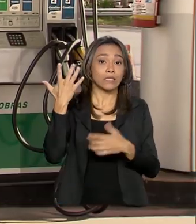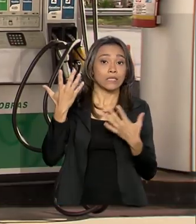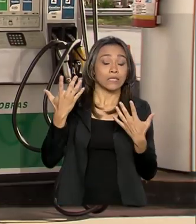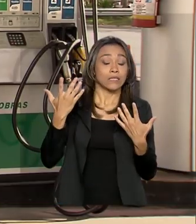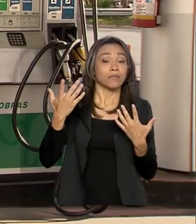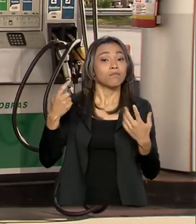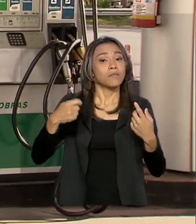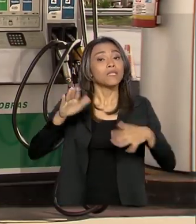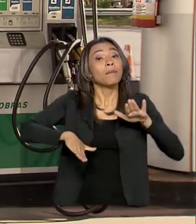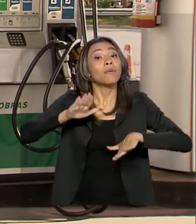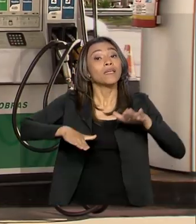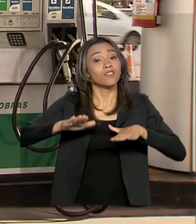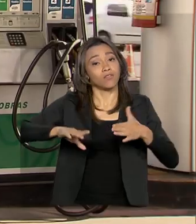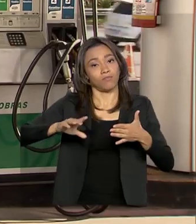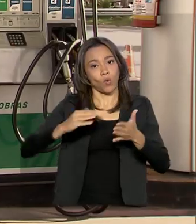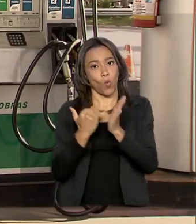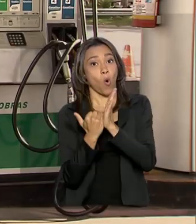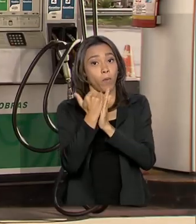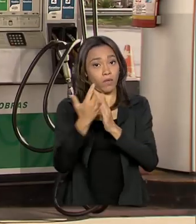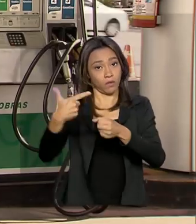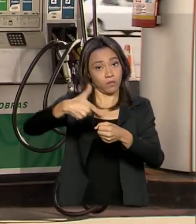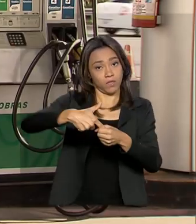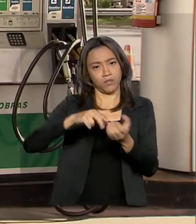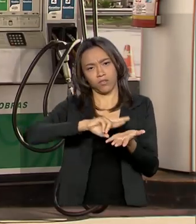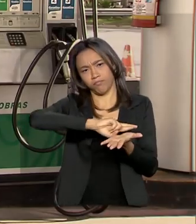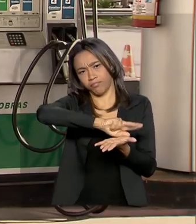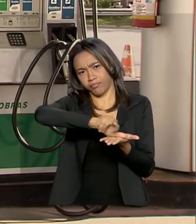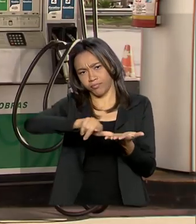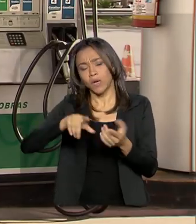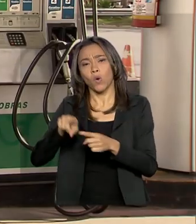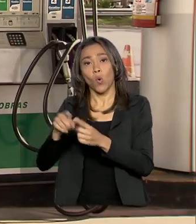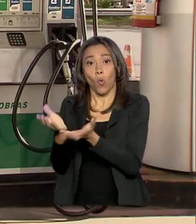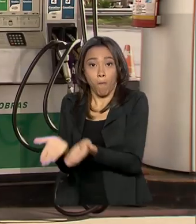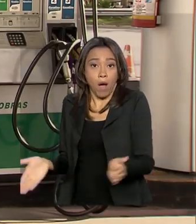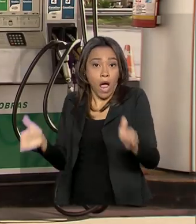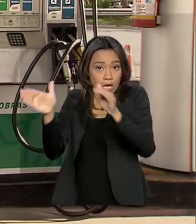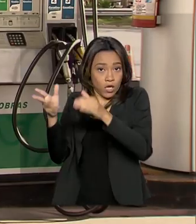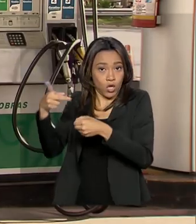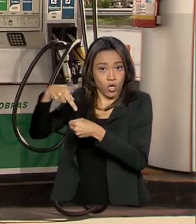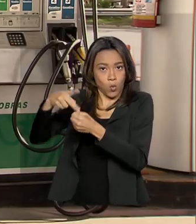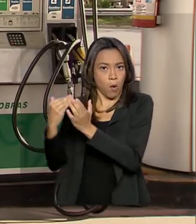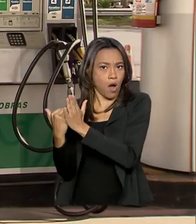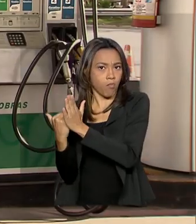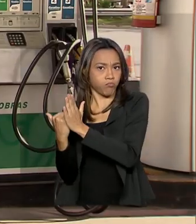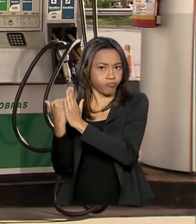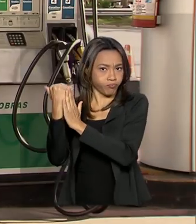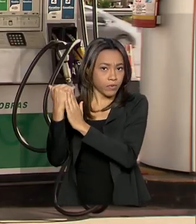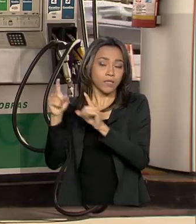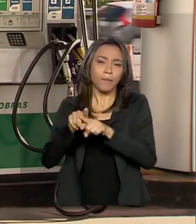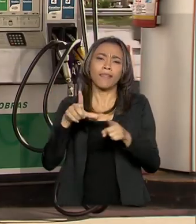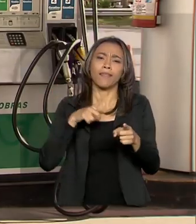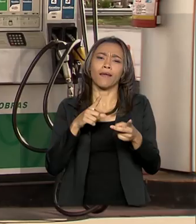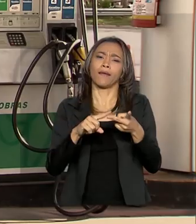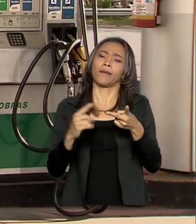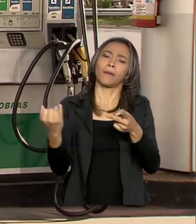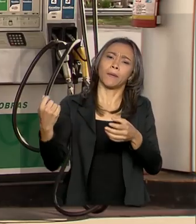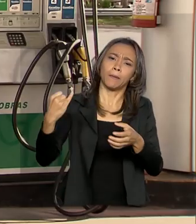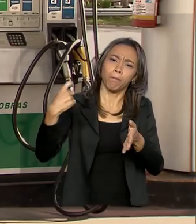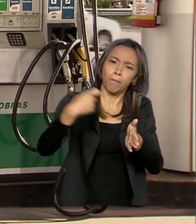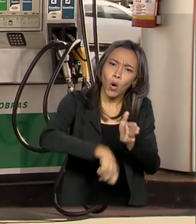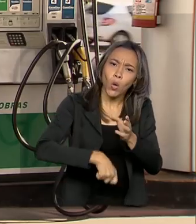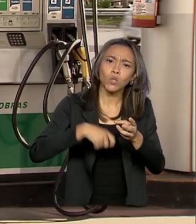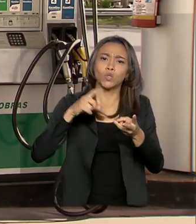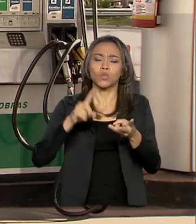vários fatores. Além do preço do barril no mercado internacional, também entram na conta impostos, margens de